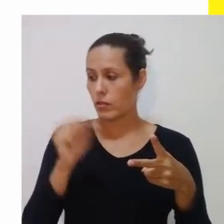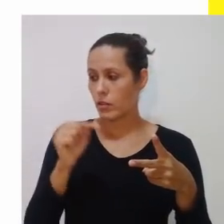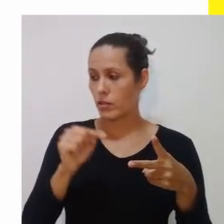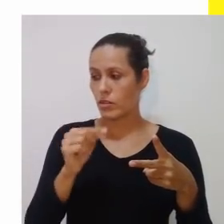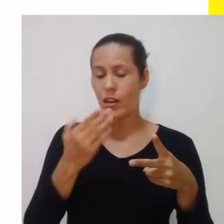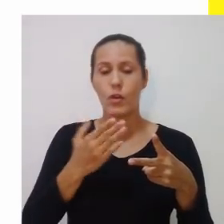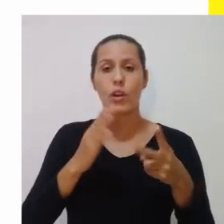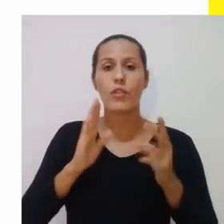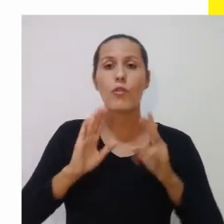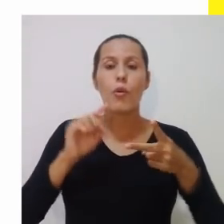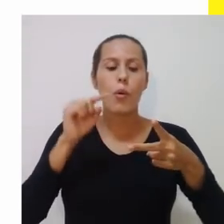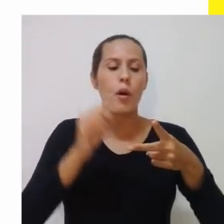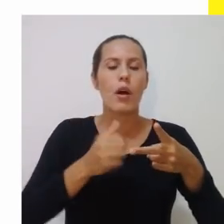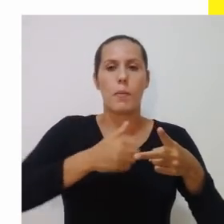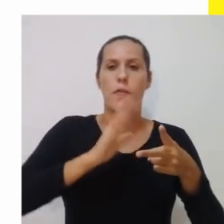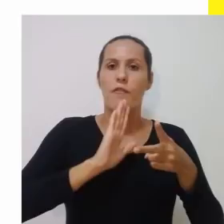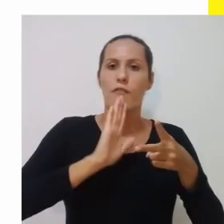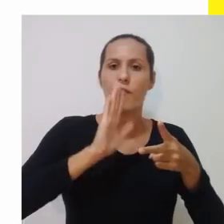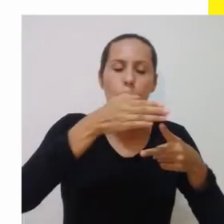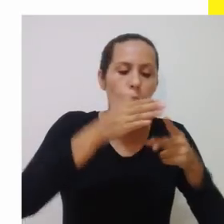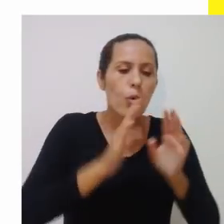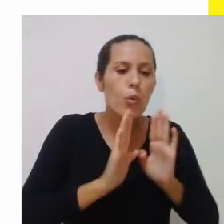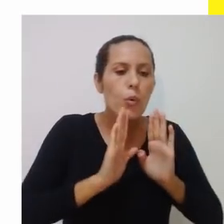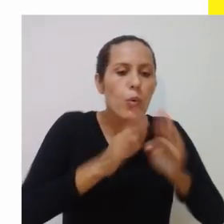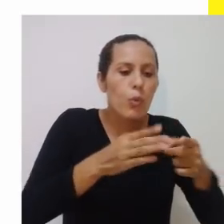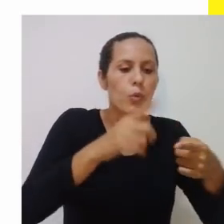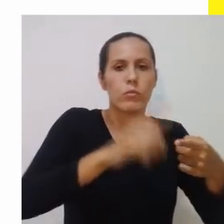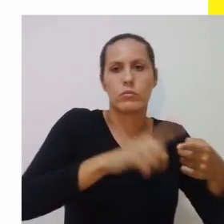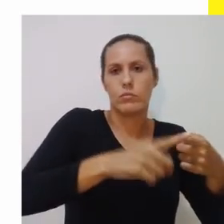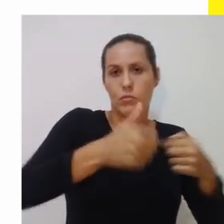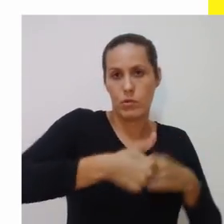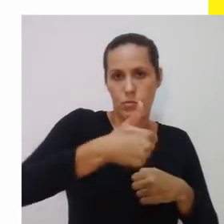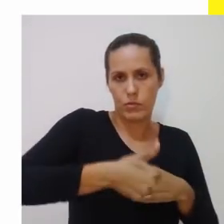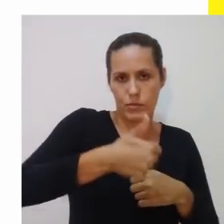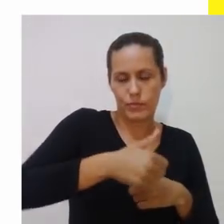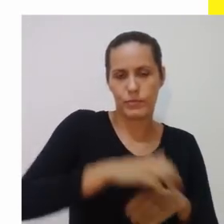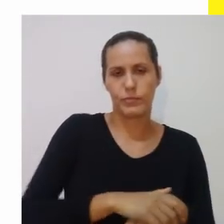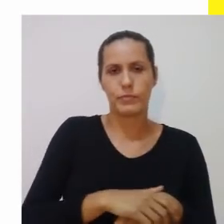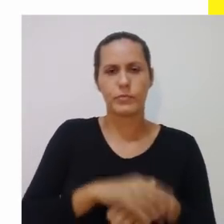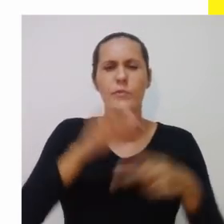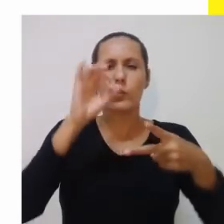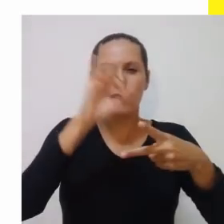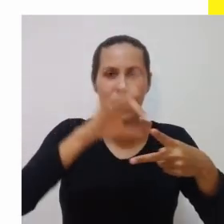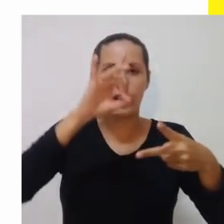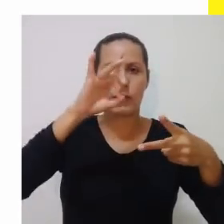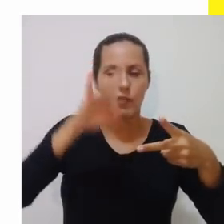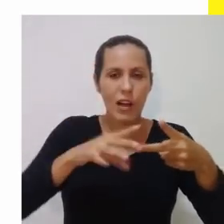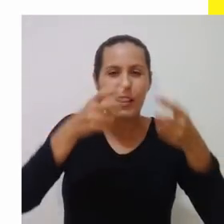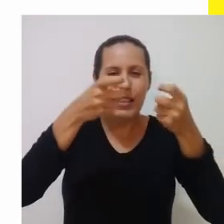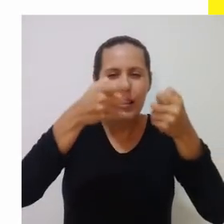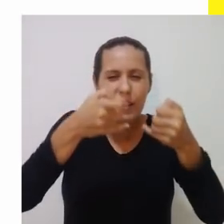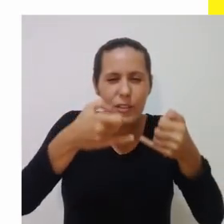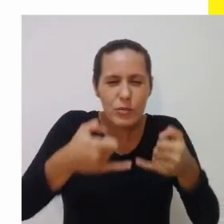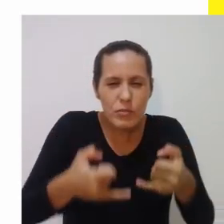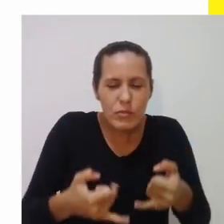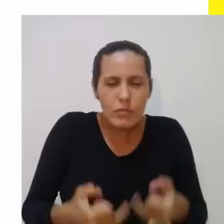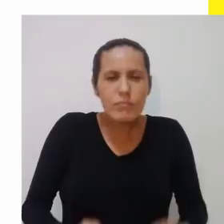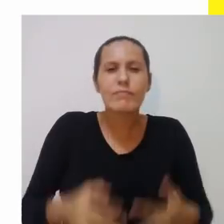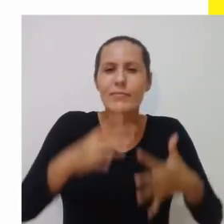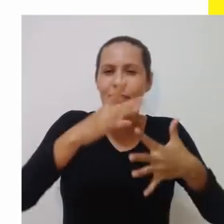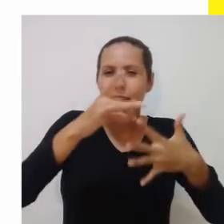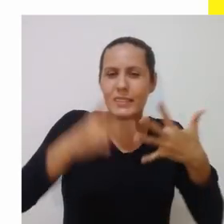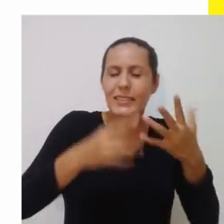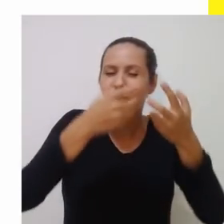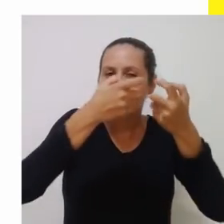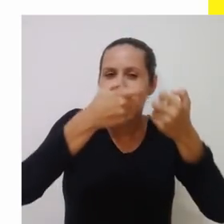vejam, eu vou focar um de cada vez. Eu quero falar sobre cada um